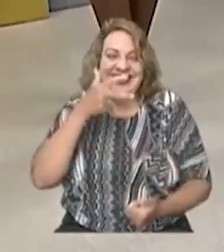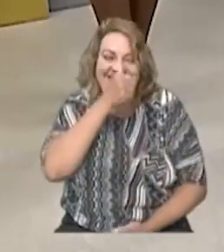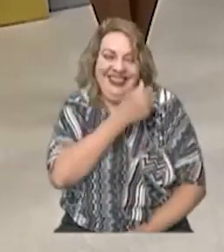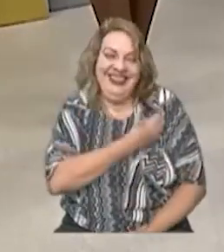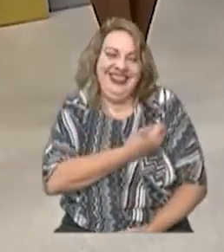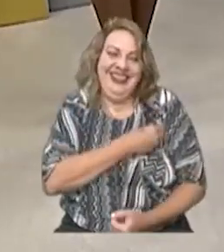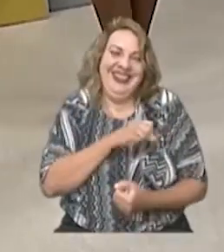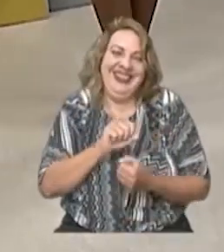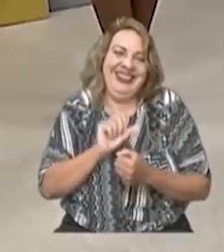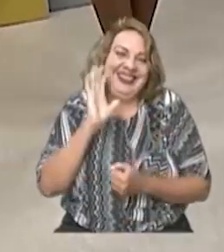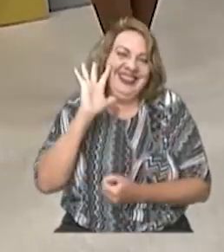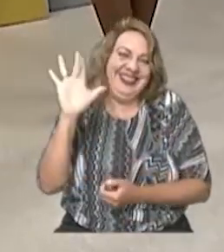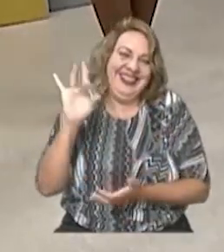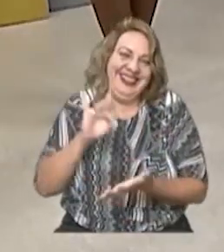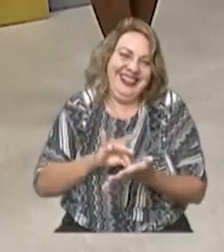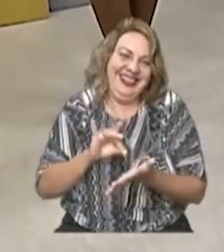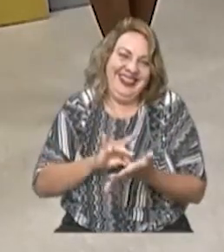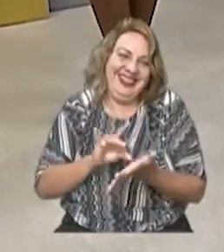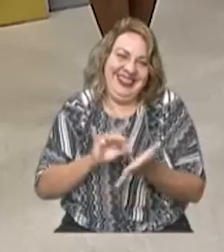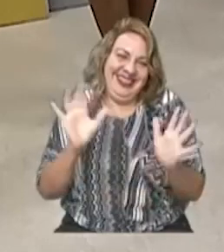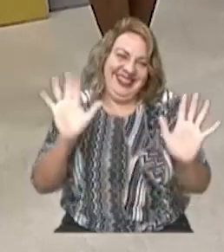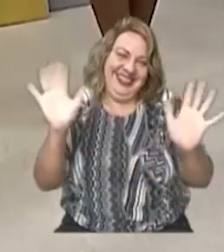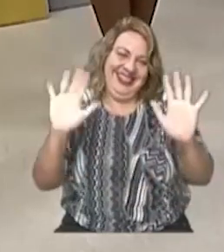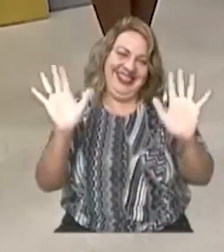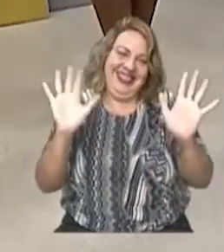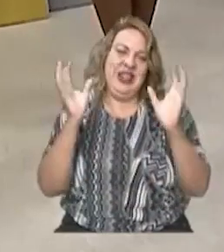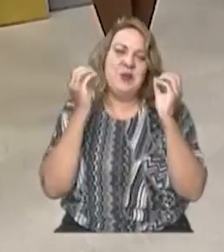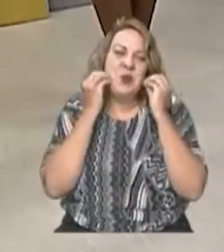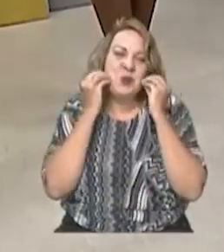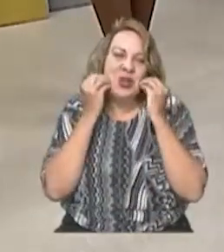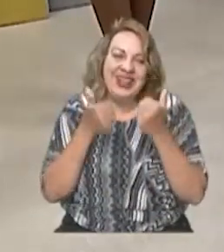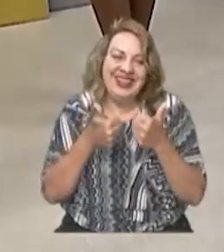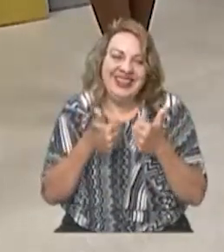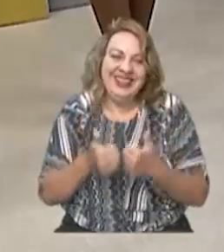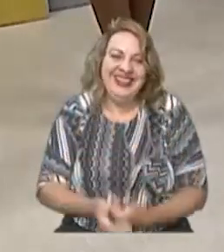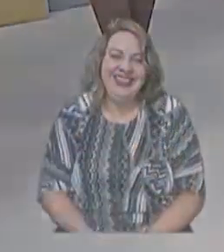salvando vidas e realizando sonhos. Beijo, tchau, tchau.